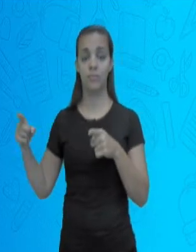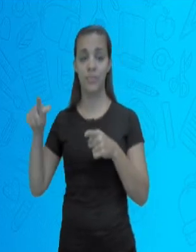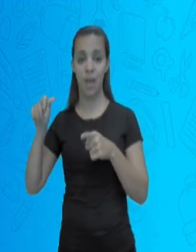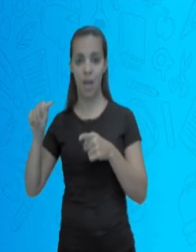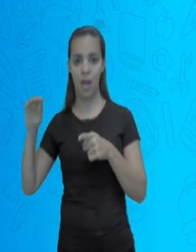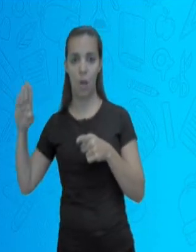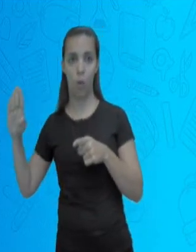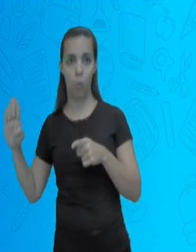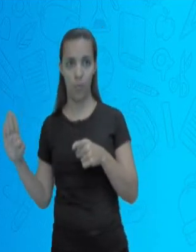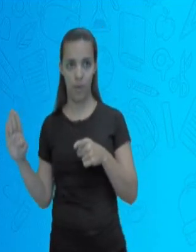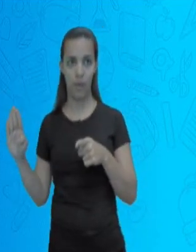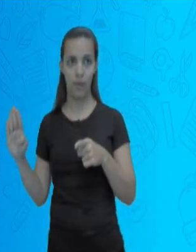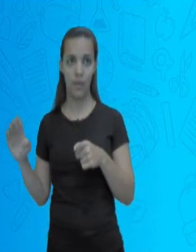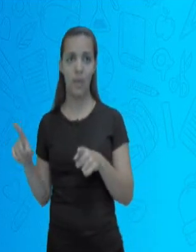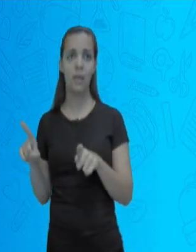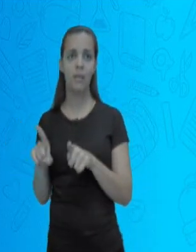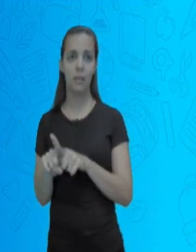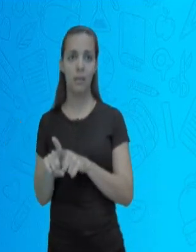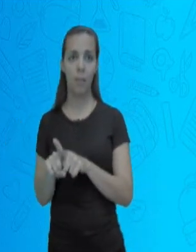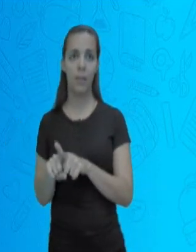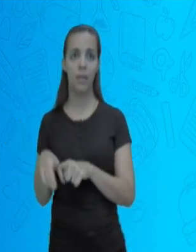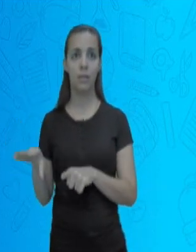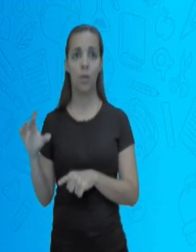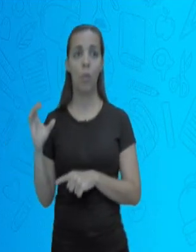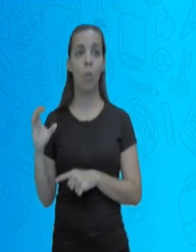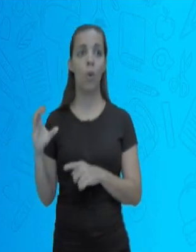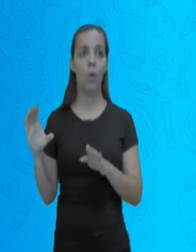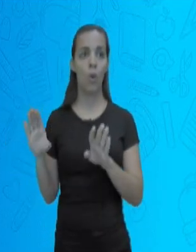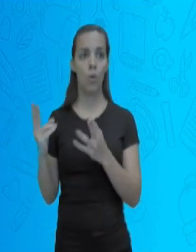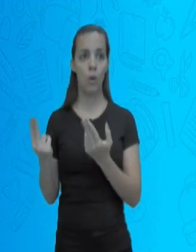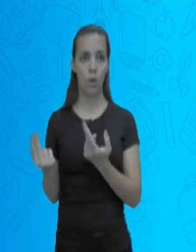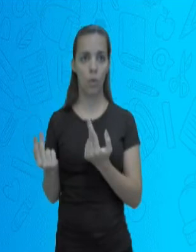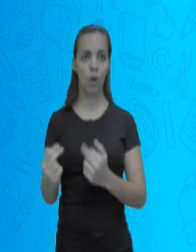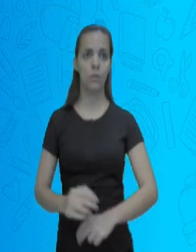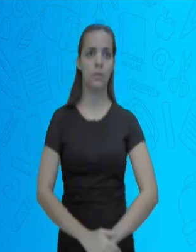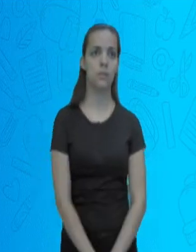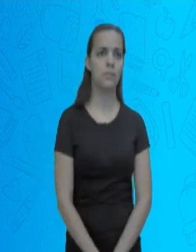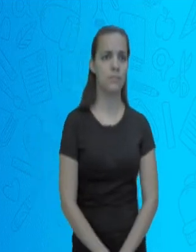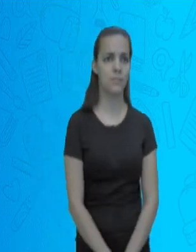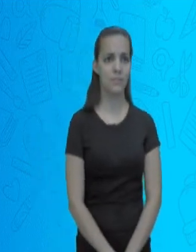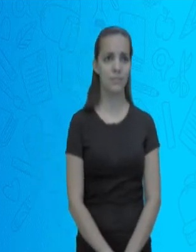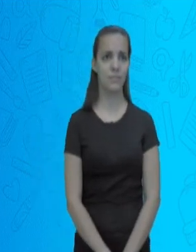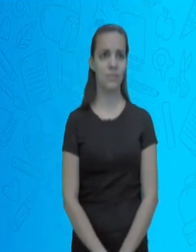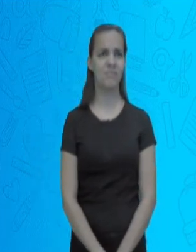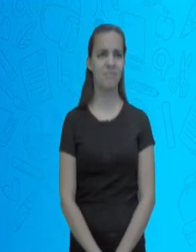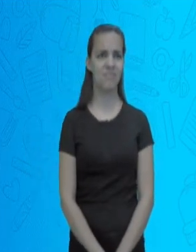temos opostas, o segundo exemplo nós temos coincidentes.